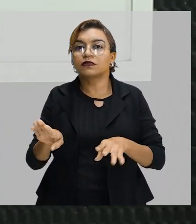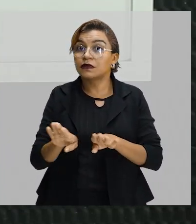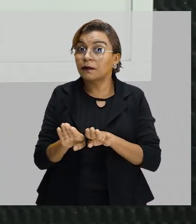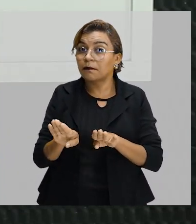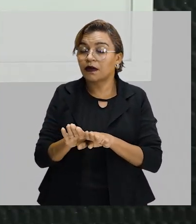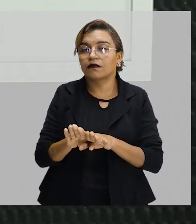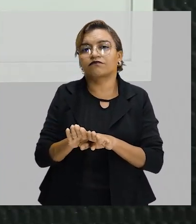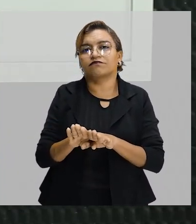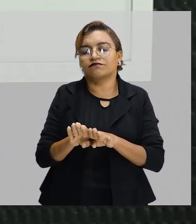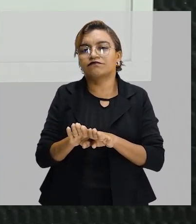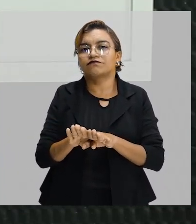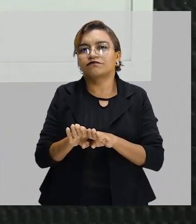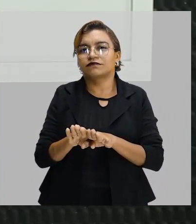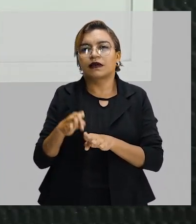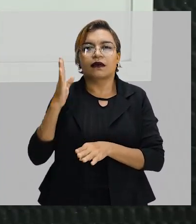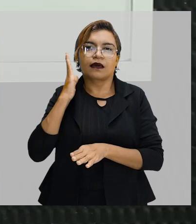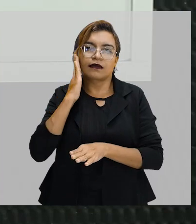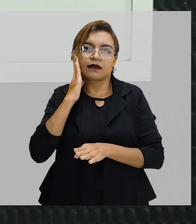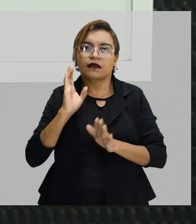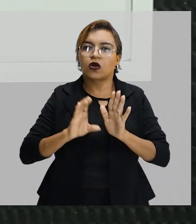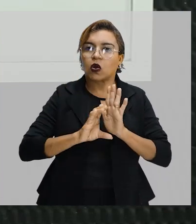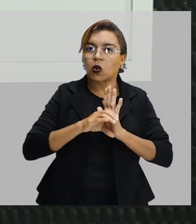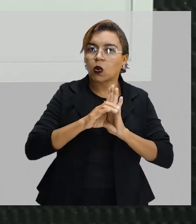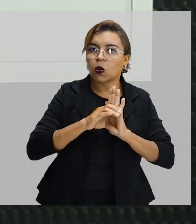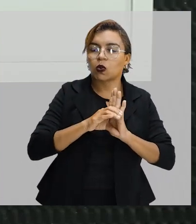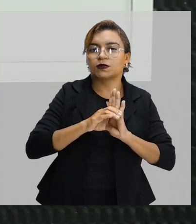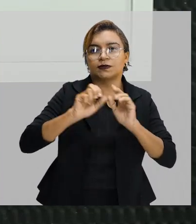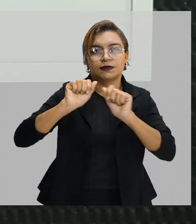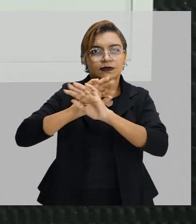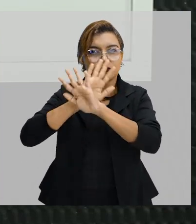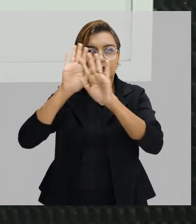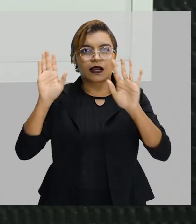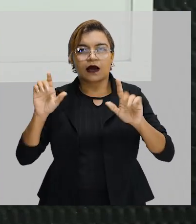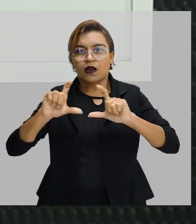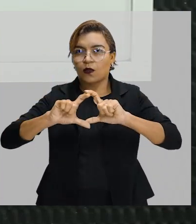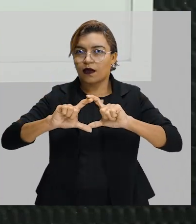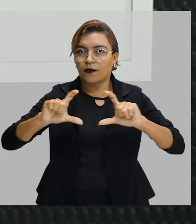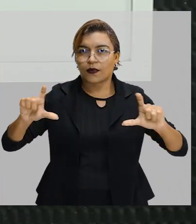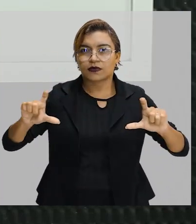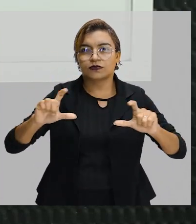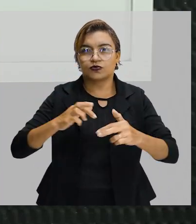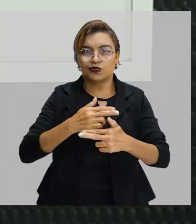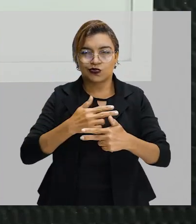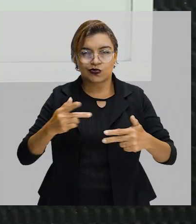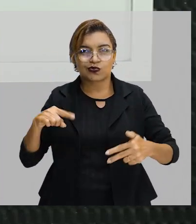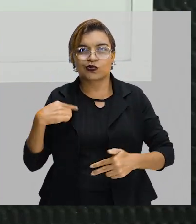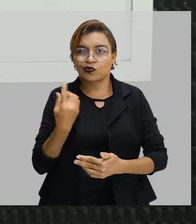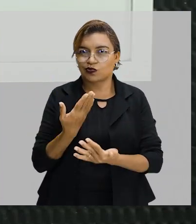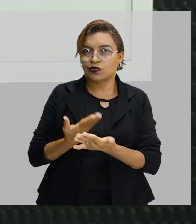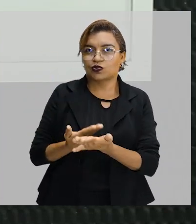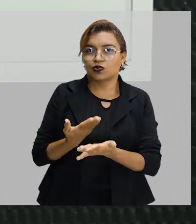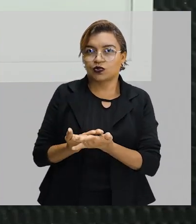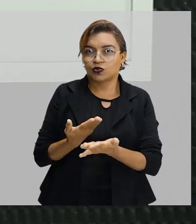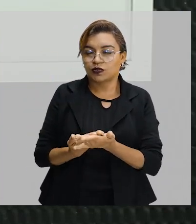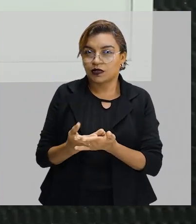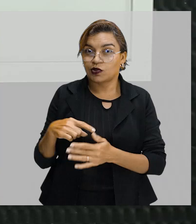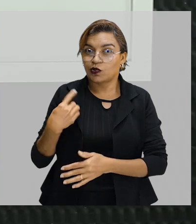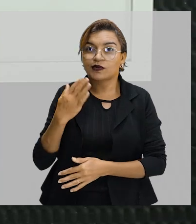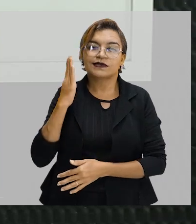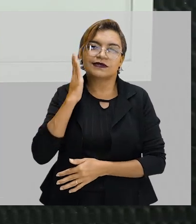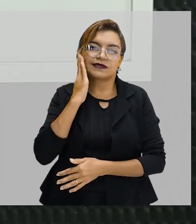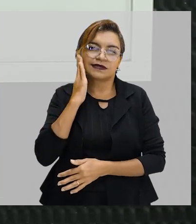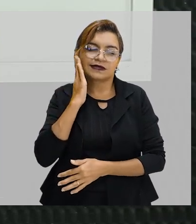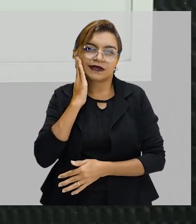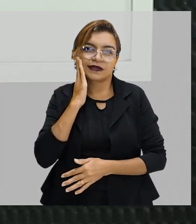Abrir, não é, todos esses conceitos, abrir todas essas equações, que tem algumas equações aí que nós vamos trabalhar, para poder a gente entender esse